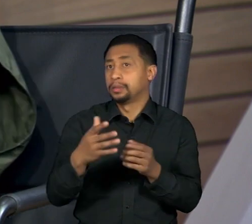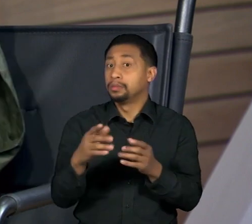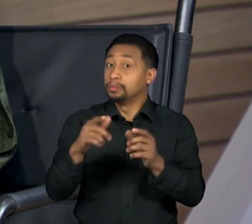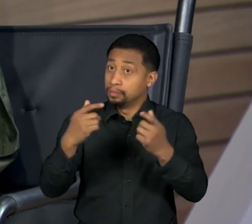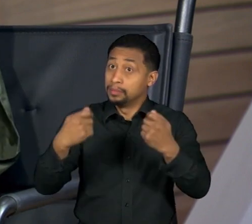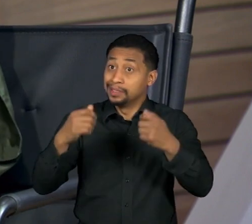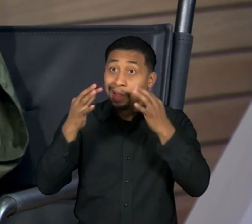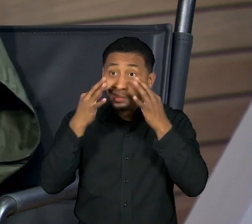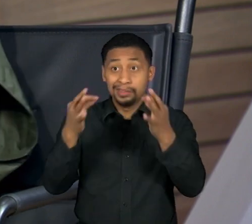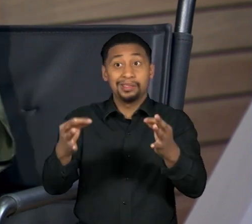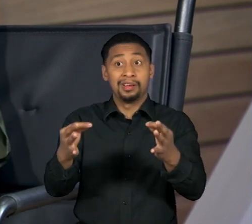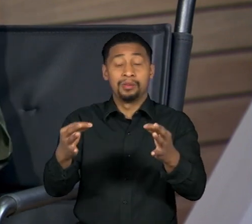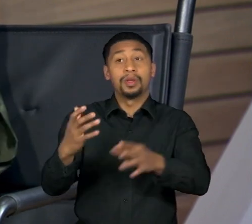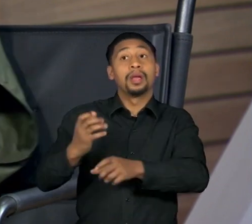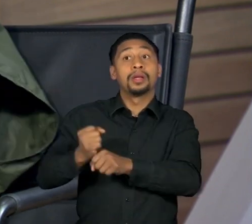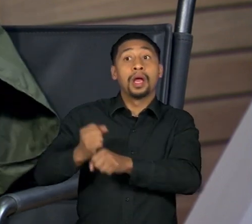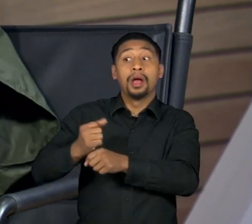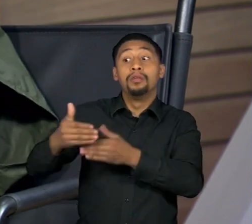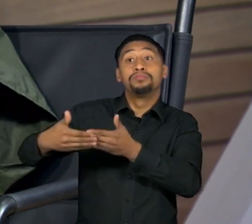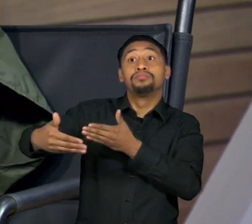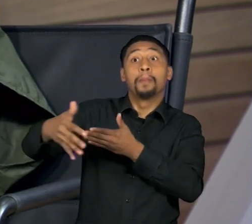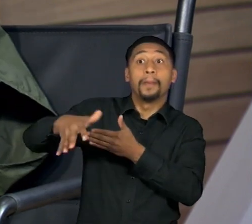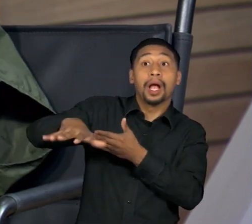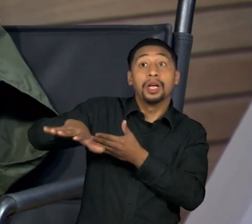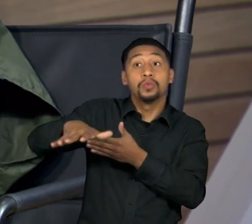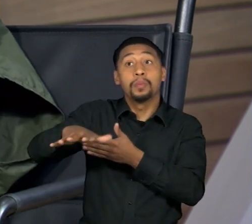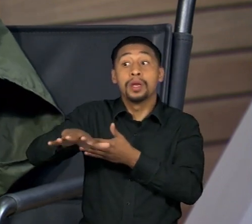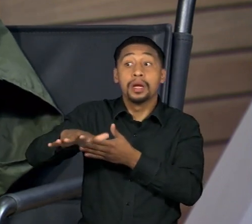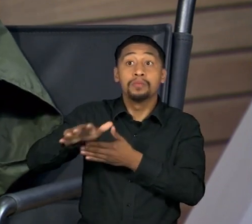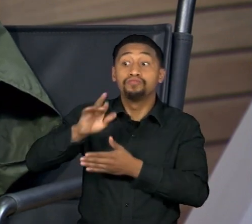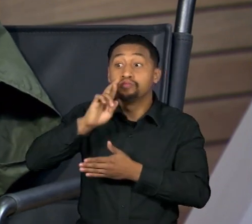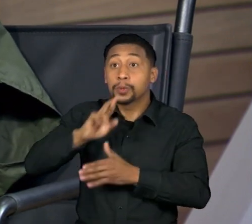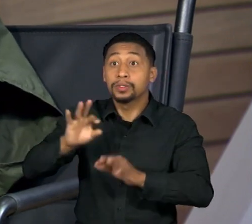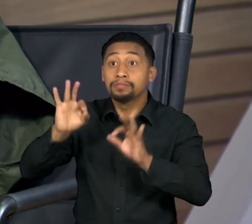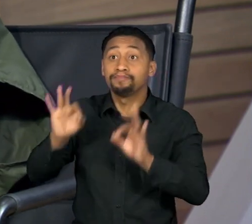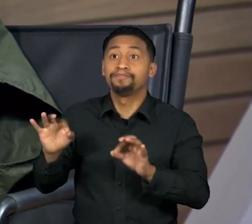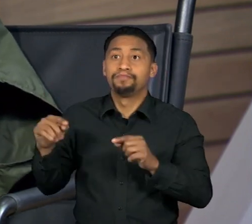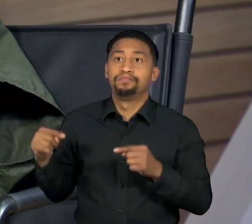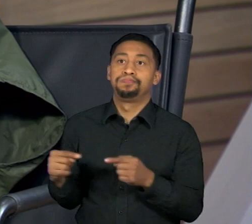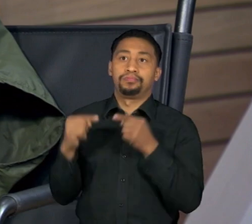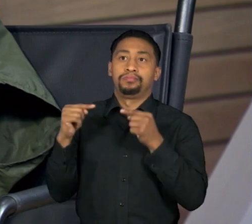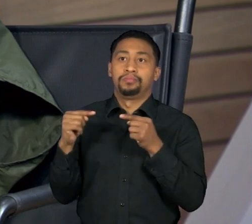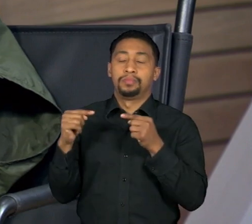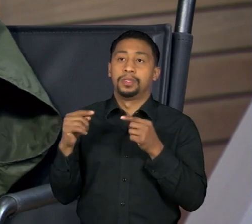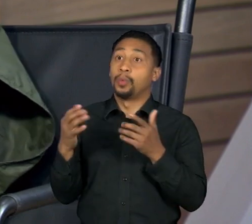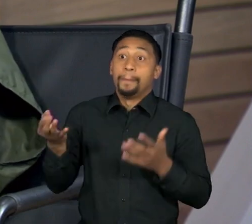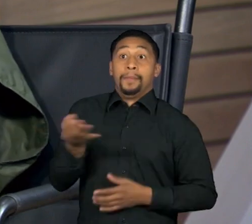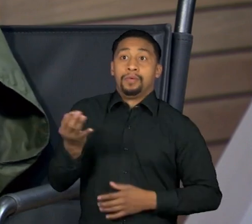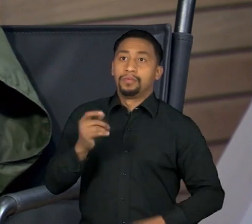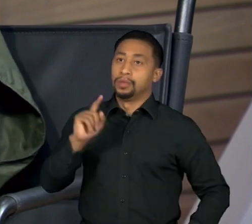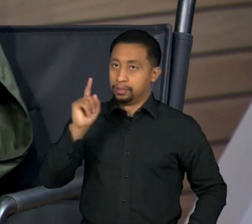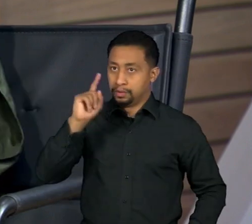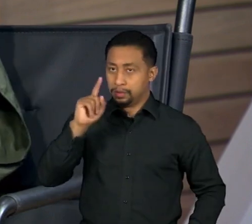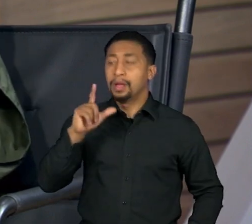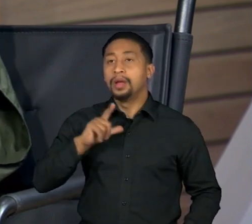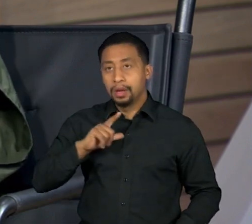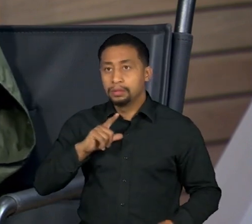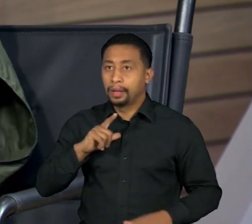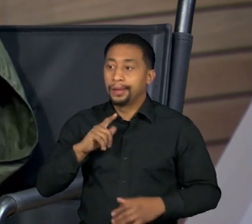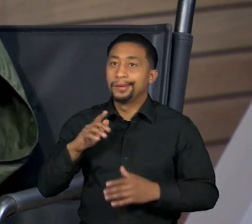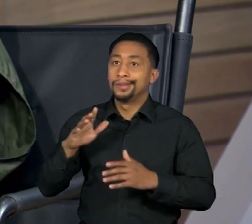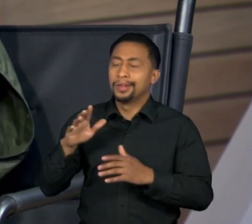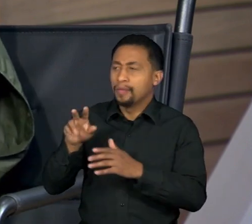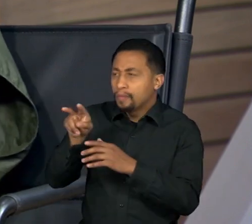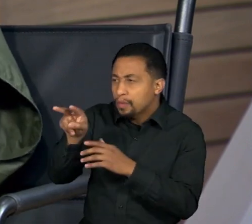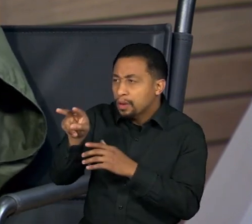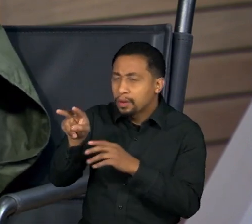a probabilidade daquela resposta ser correta, né? E ela tem inúmeras limitações. Essa técnica ela foi